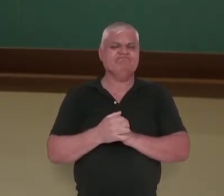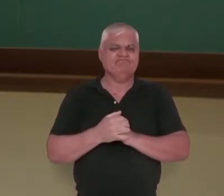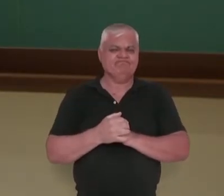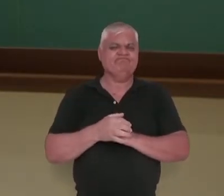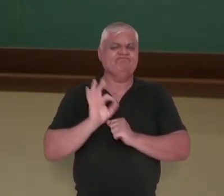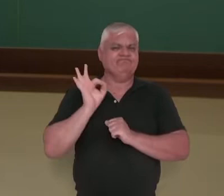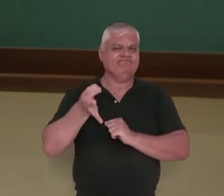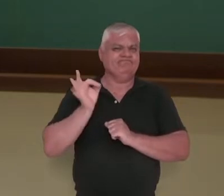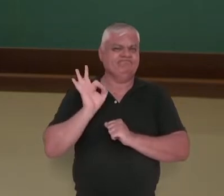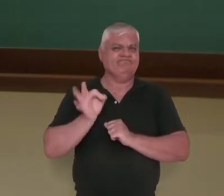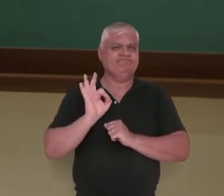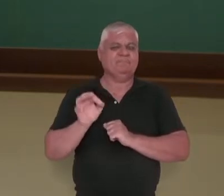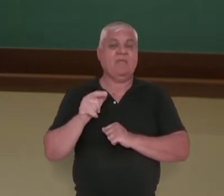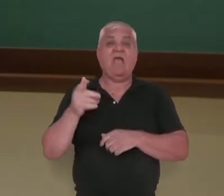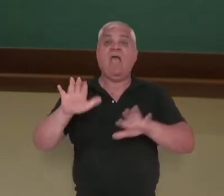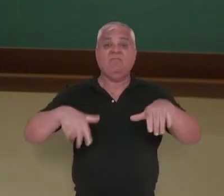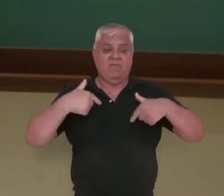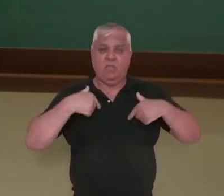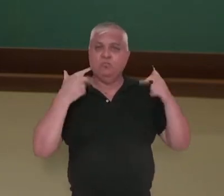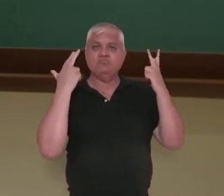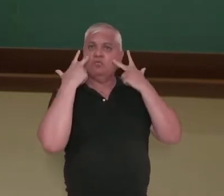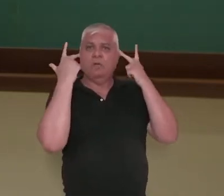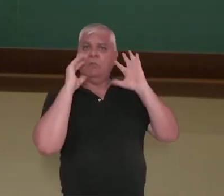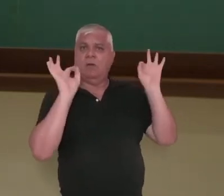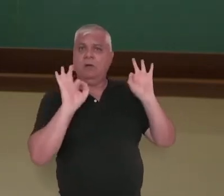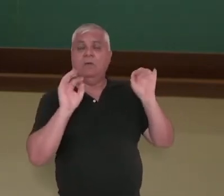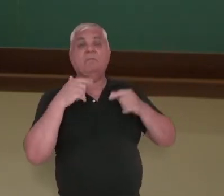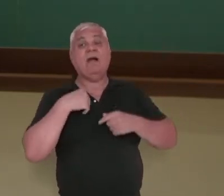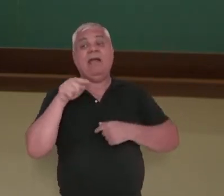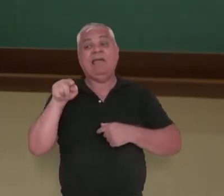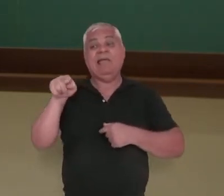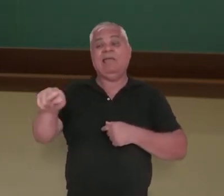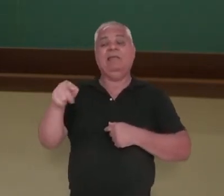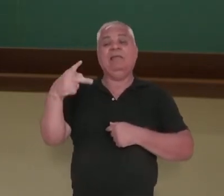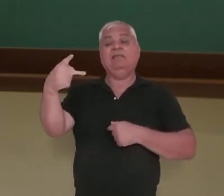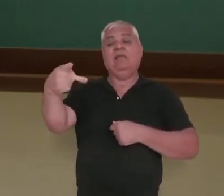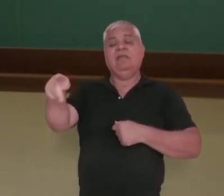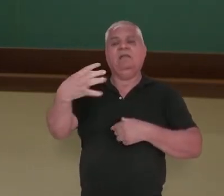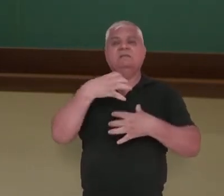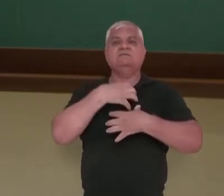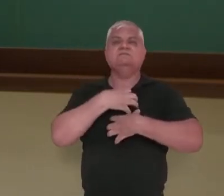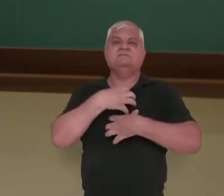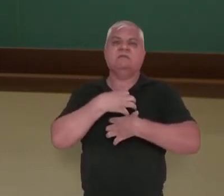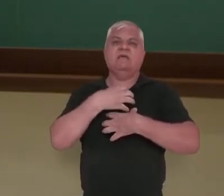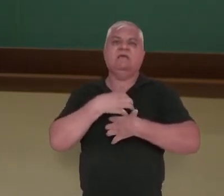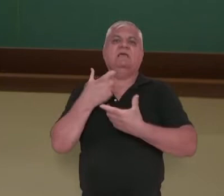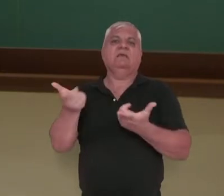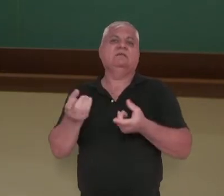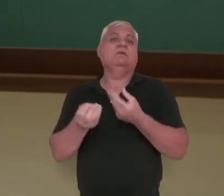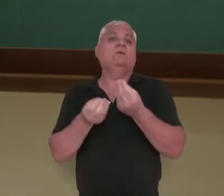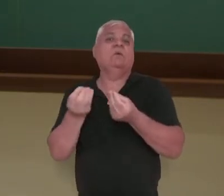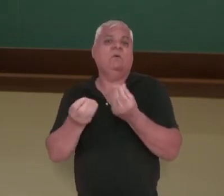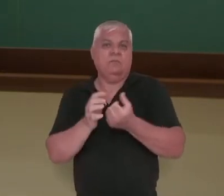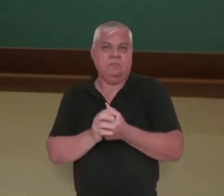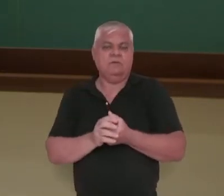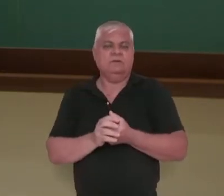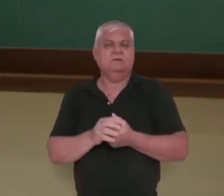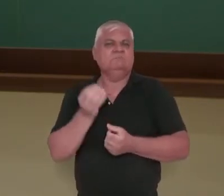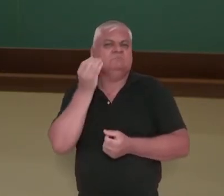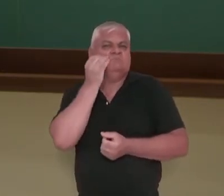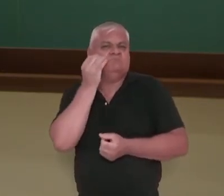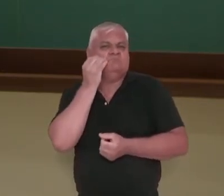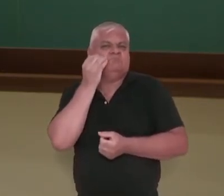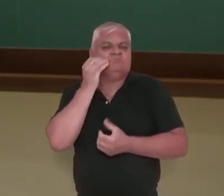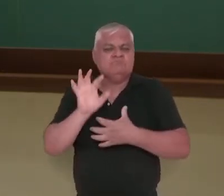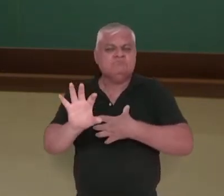estar sentindo isso na pele, mas eu tenho que compreender e entender pelo que o outro está passando, tentando me colocar